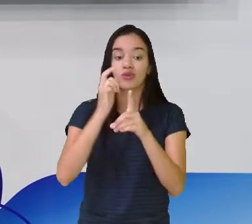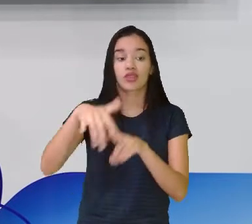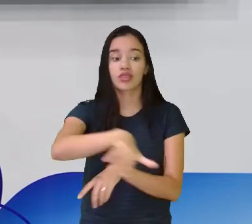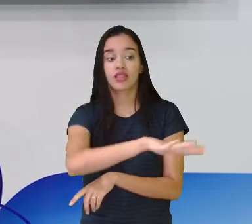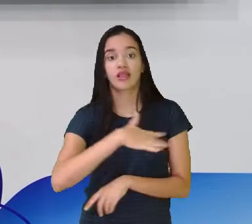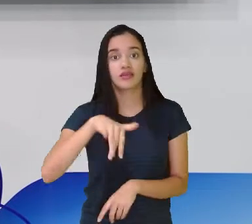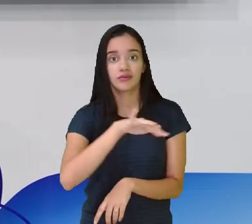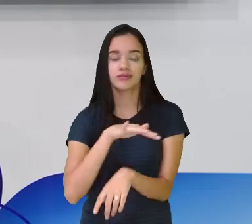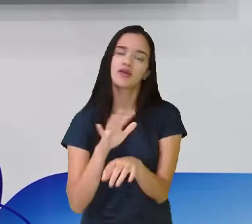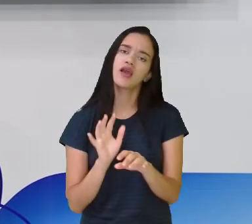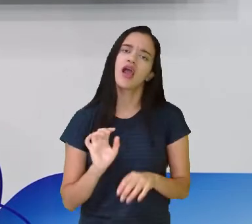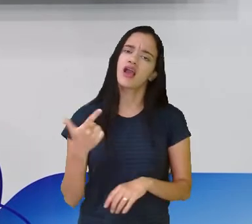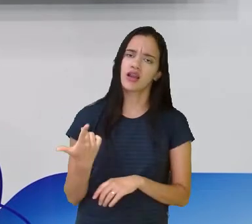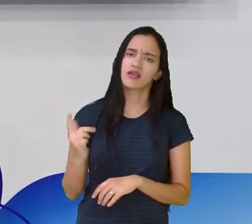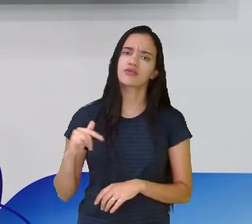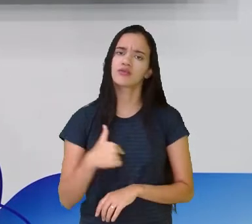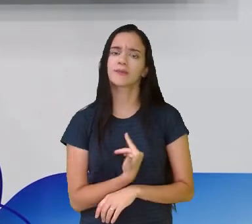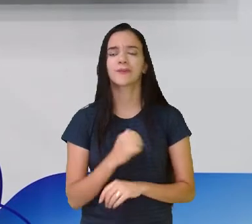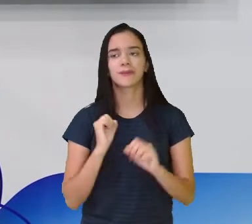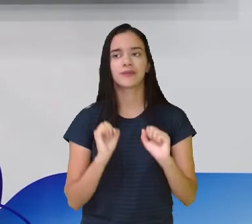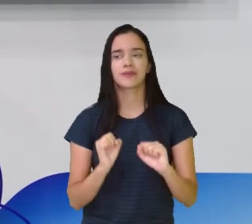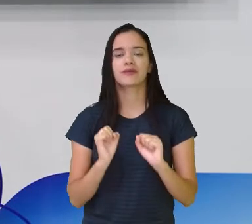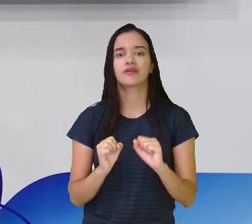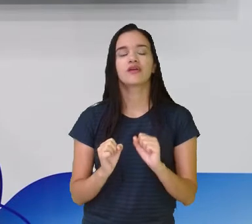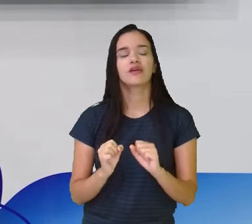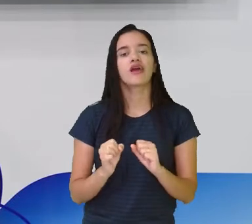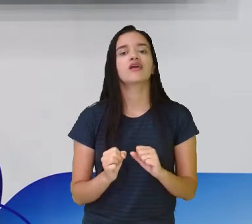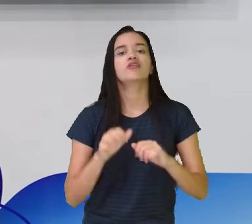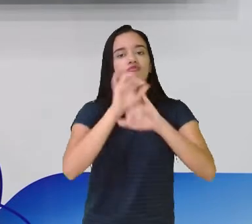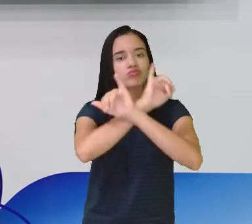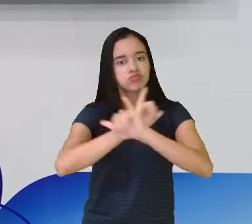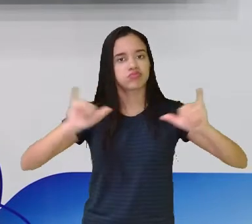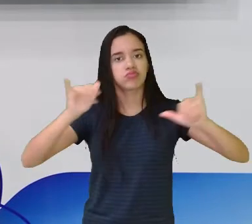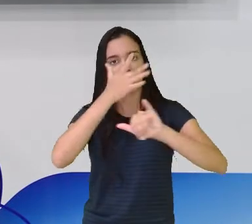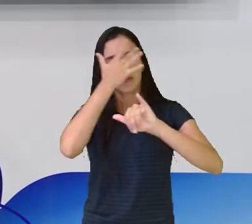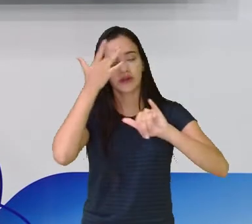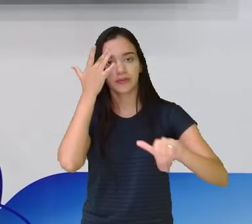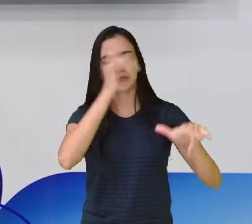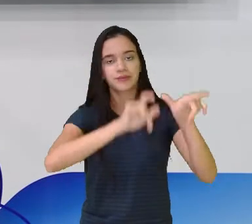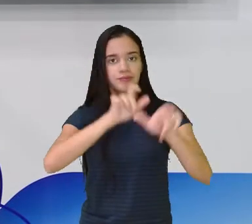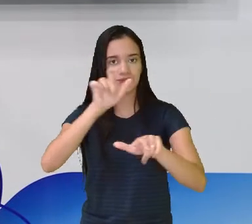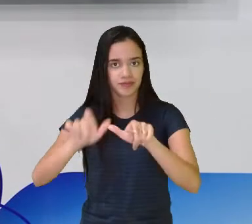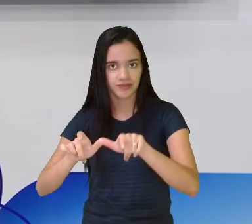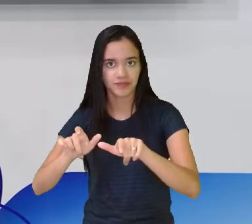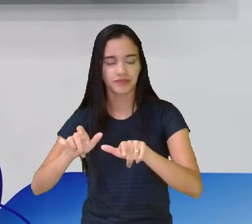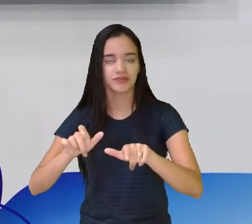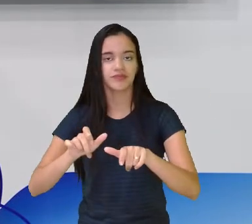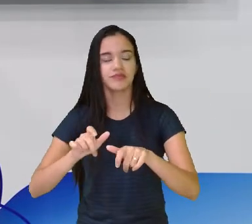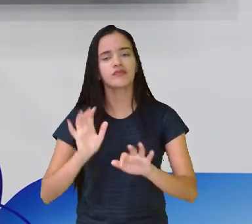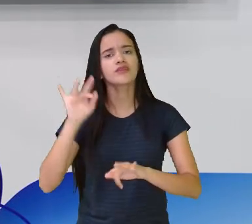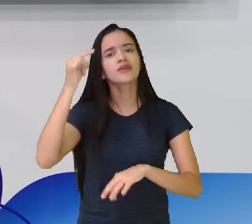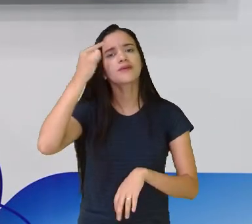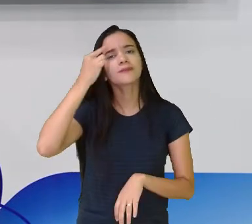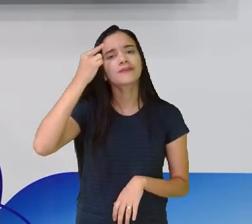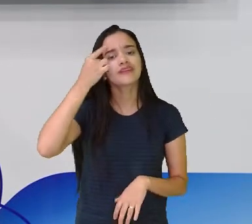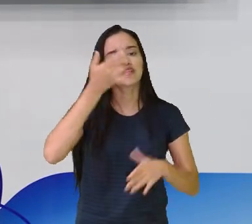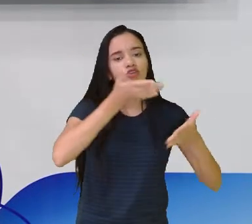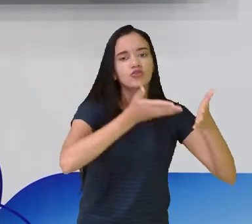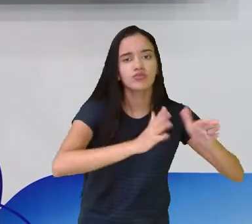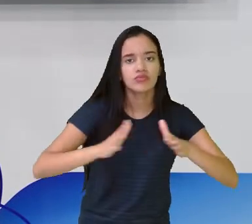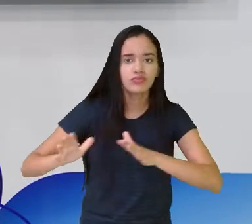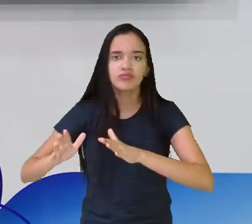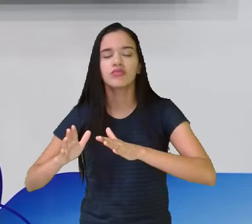região. E aí, claro, nós podemos levar essa mensagem para mais pessoas, para que elas pensem nesse processo